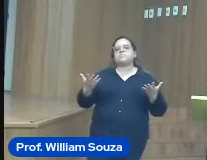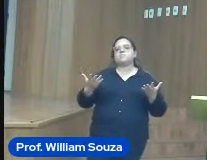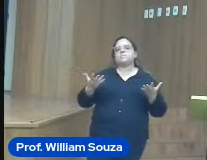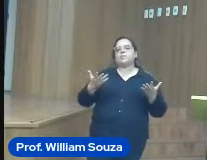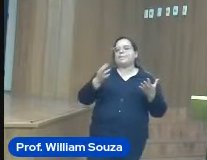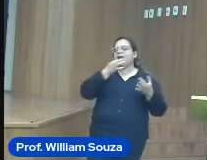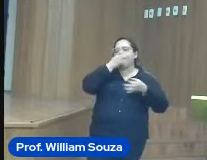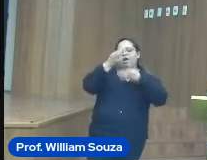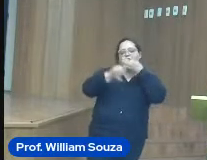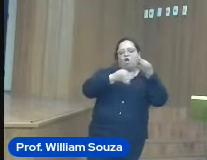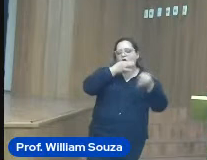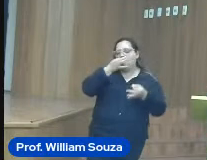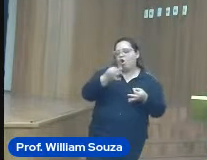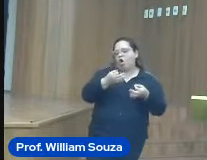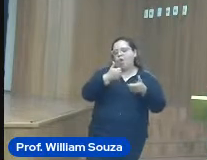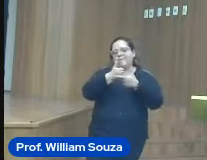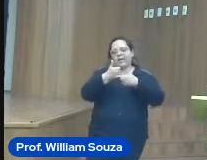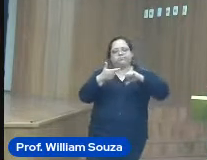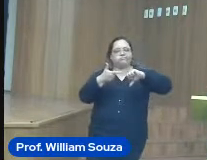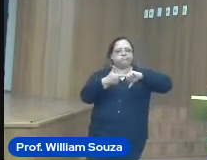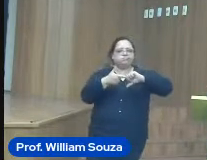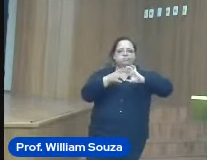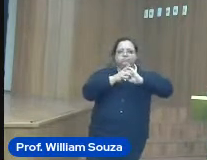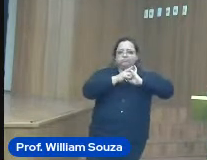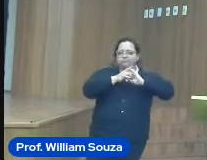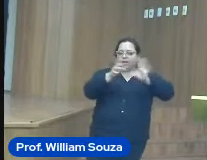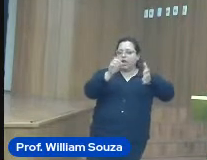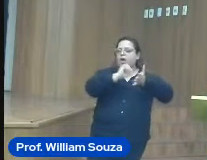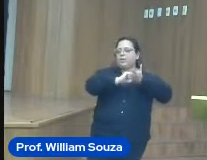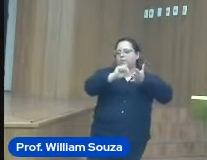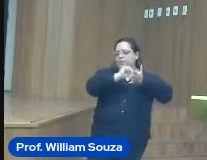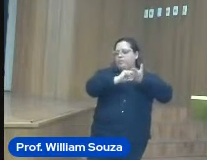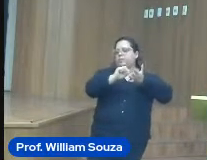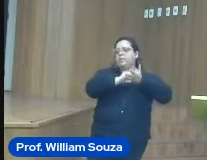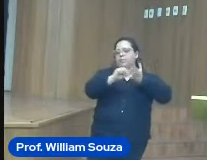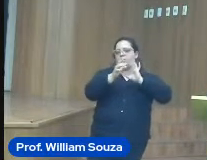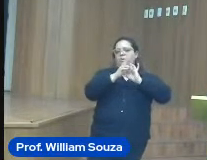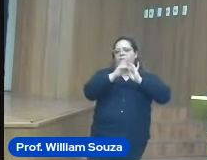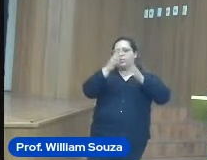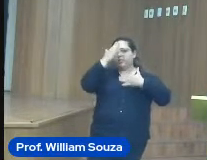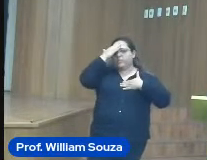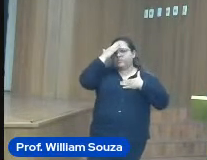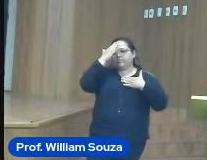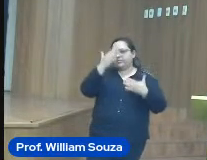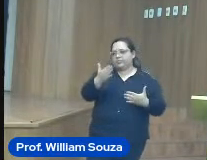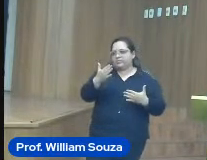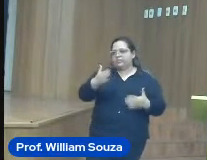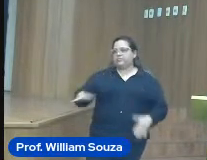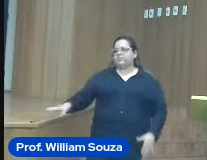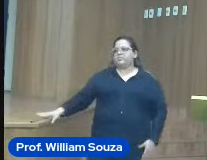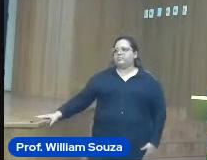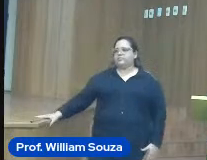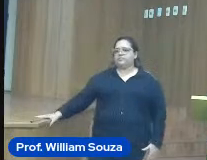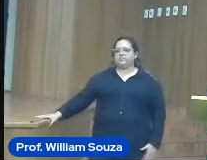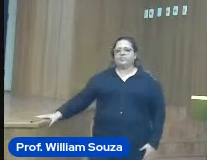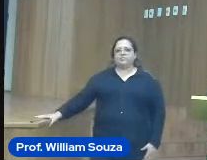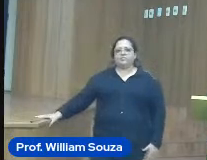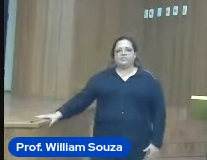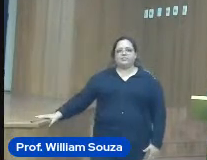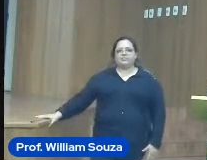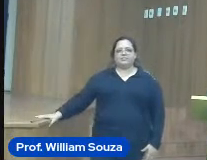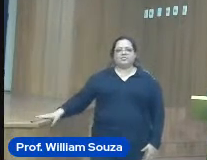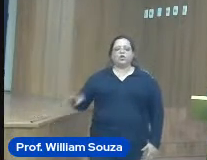reclamar, para discordar, para qualquer coisa, escrevam aí. Muito obrigado, querido William, obrigado